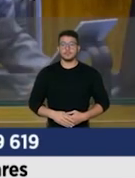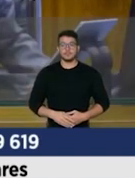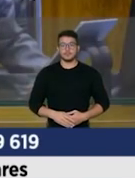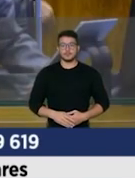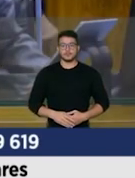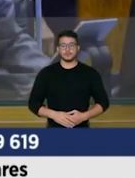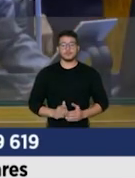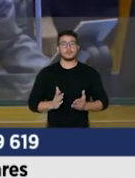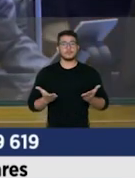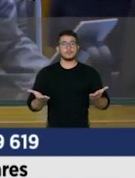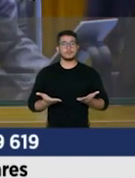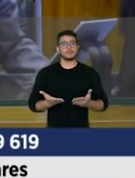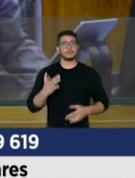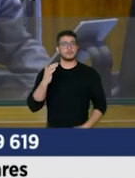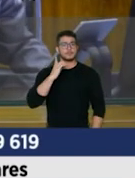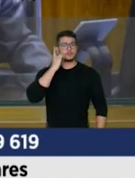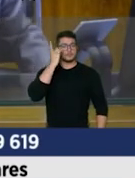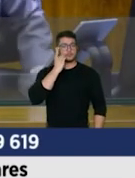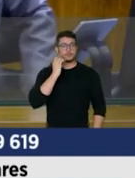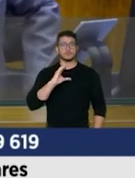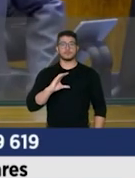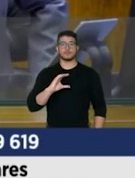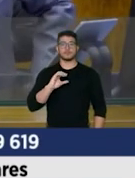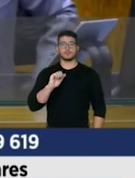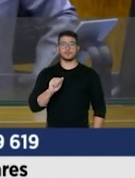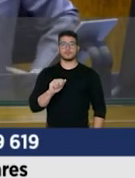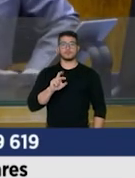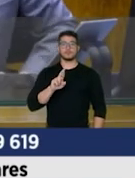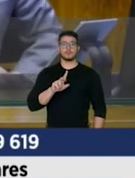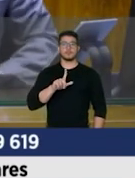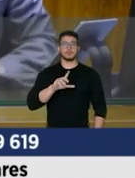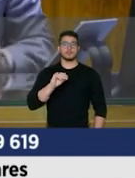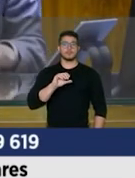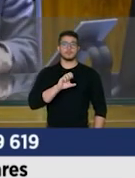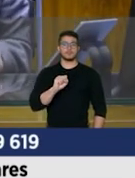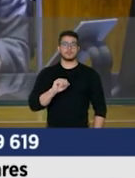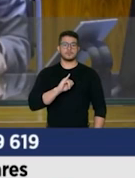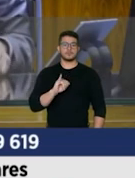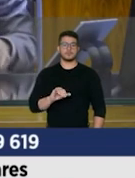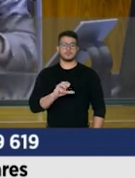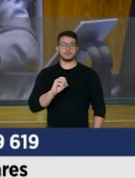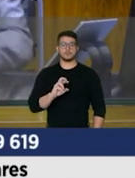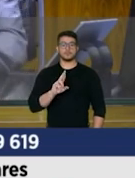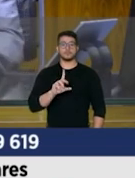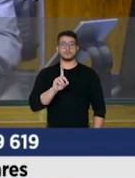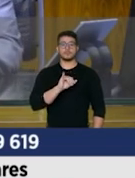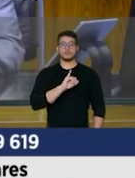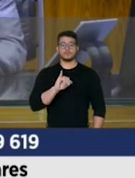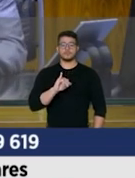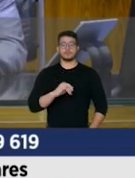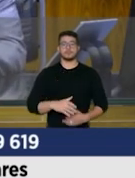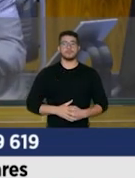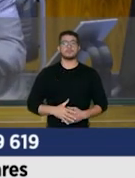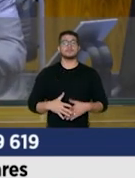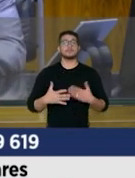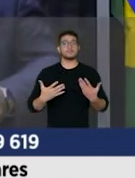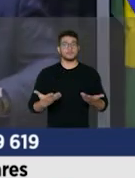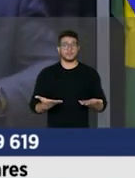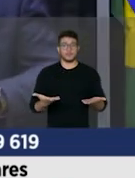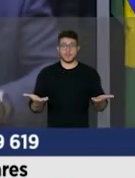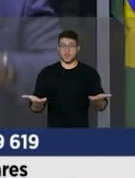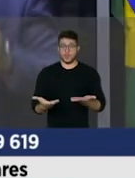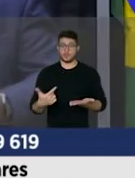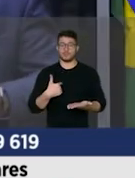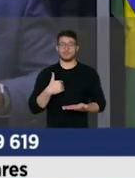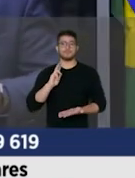a palavra deputado Carlos Jardim obrigado senhor presidente e bom eu venho hoje esta Tribuna para falar sobre mais